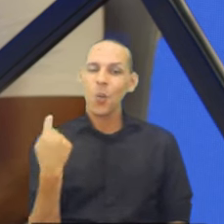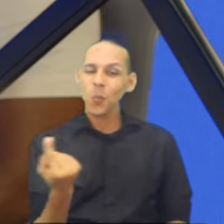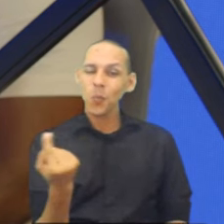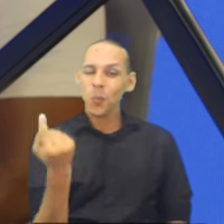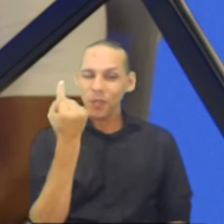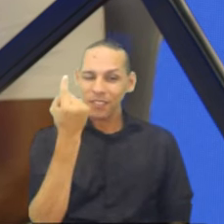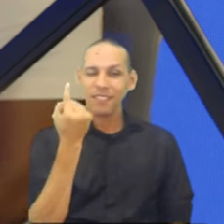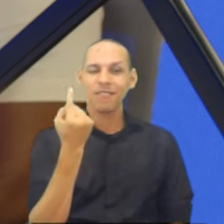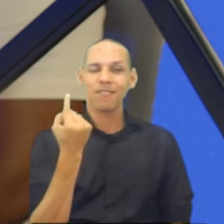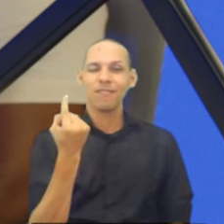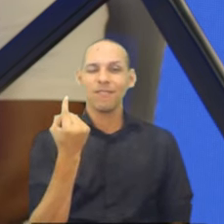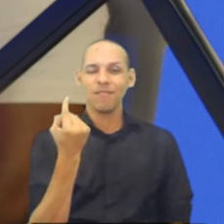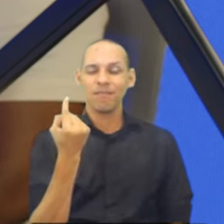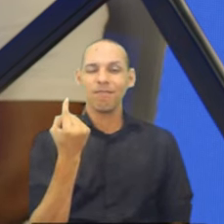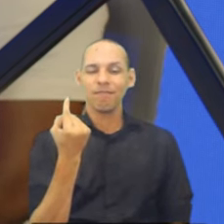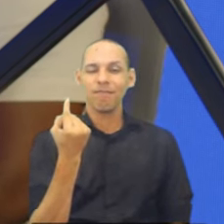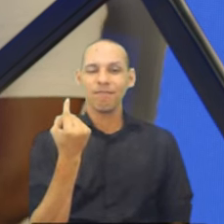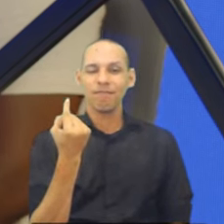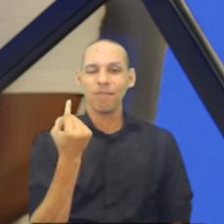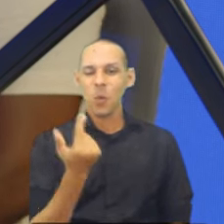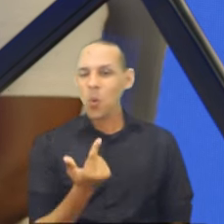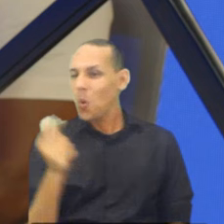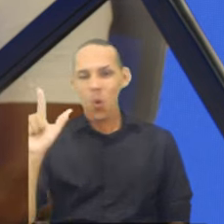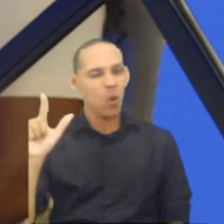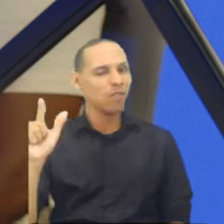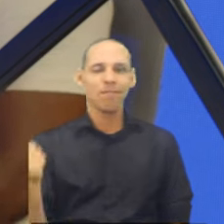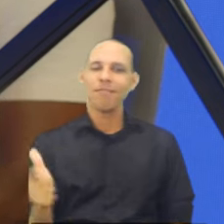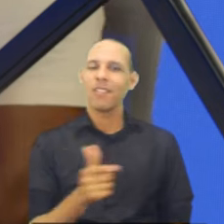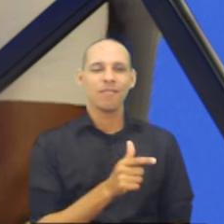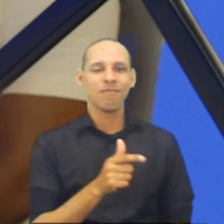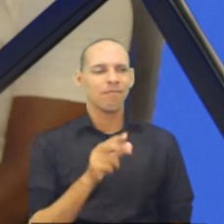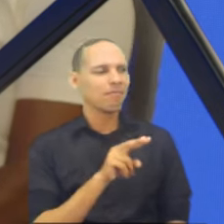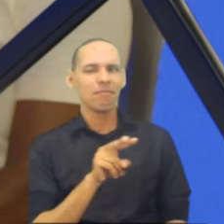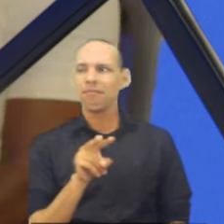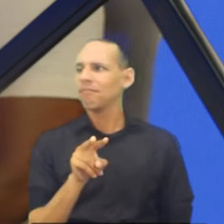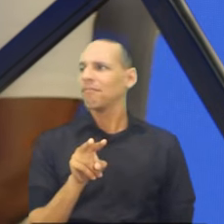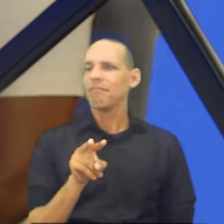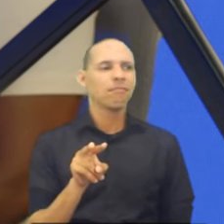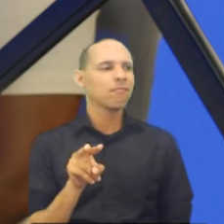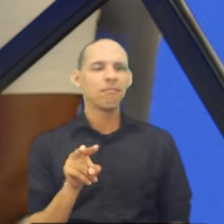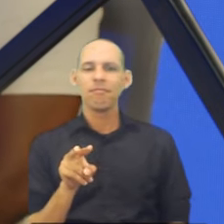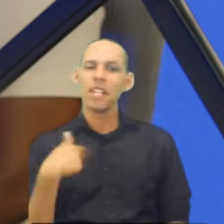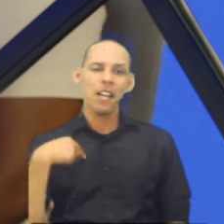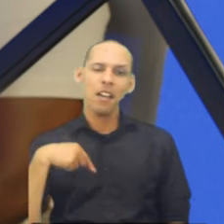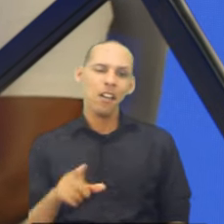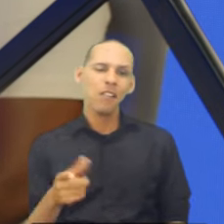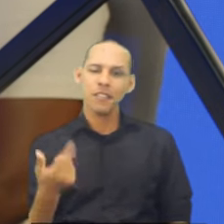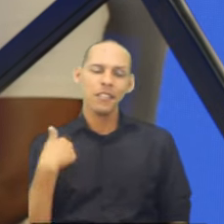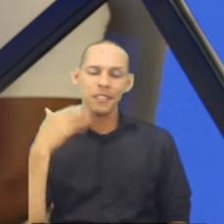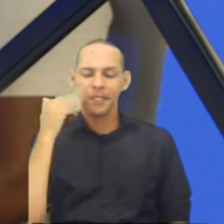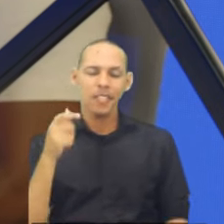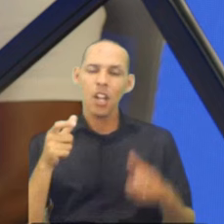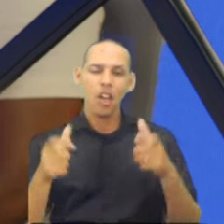a única literalmente não tem ninguém assim você olha lado você vê não ninguém eu já vou com